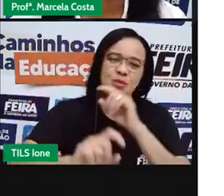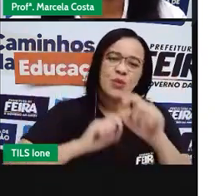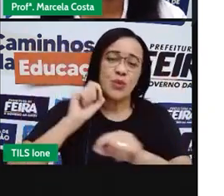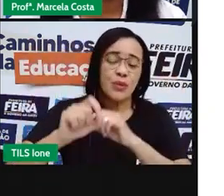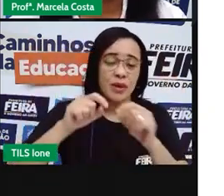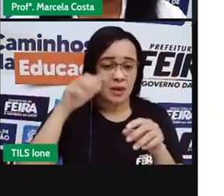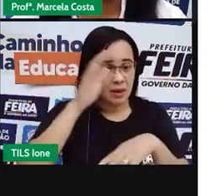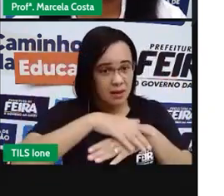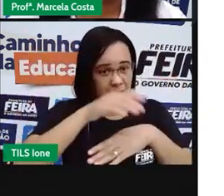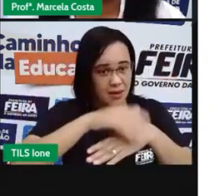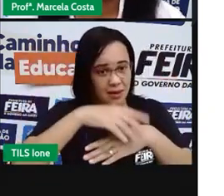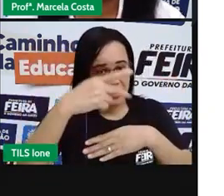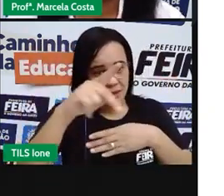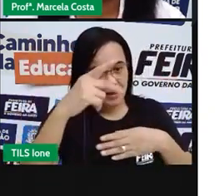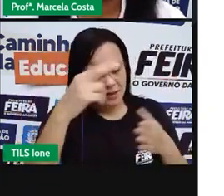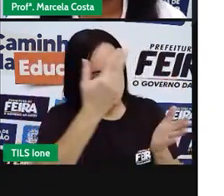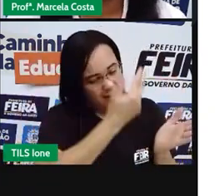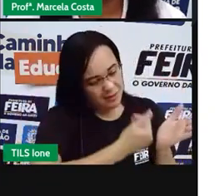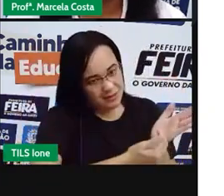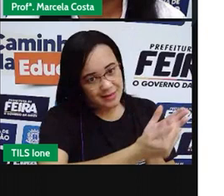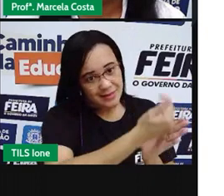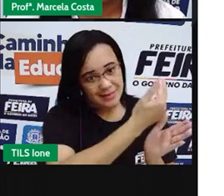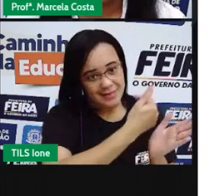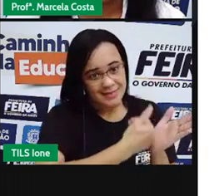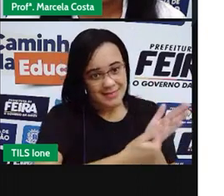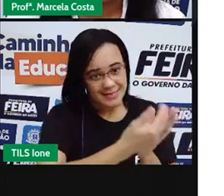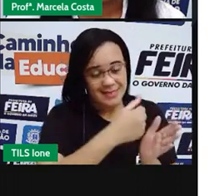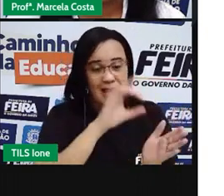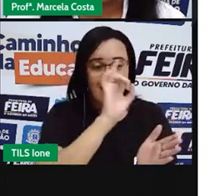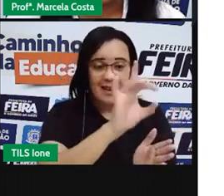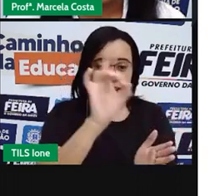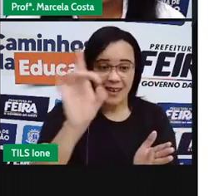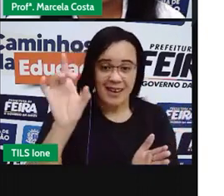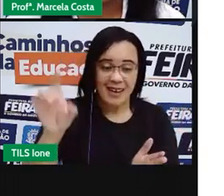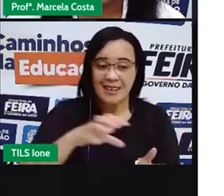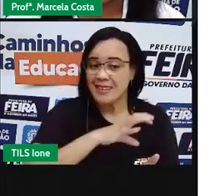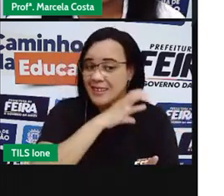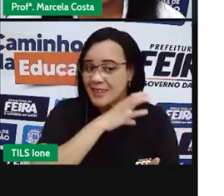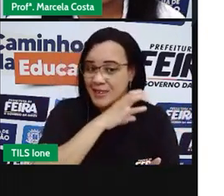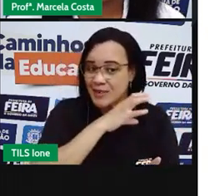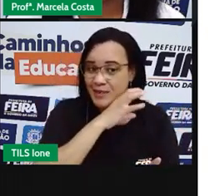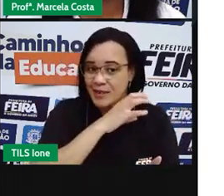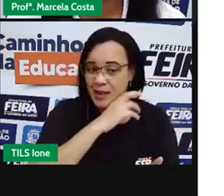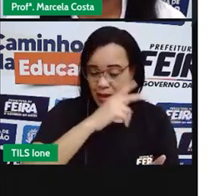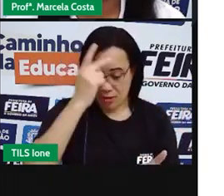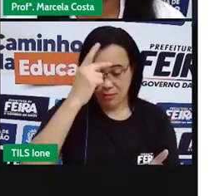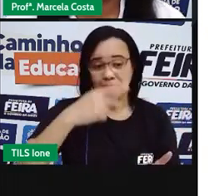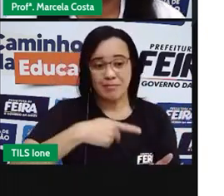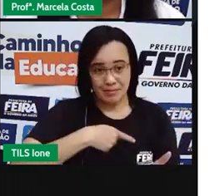animais e escrever o nome deles sem ajuda, tá?